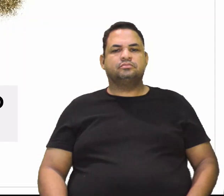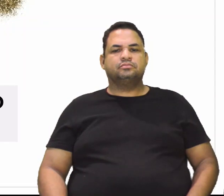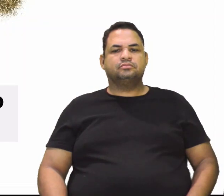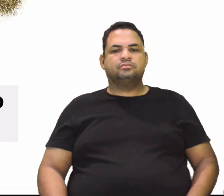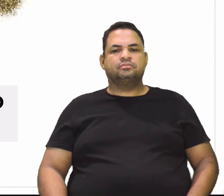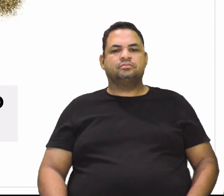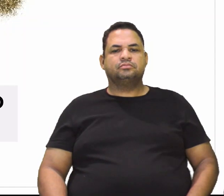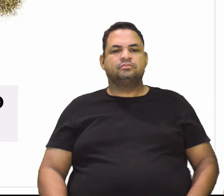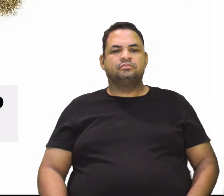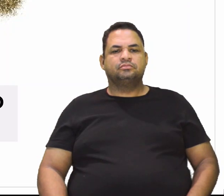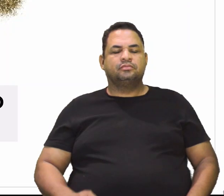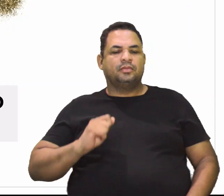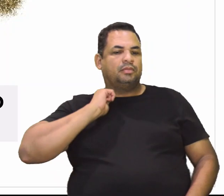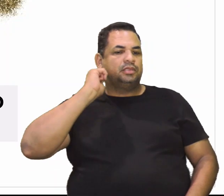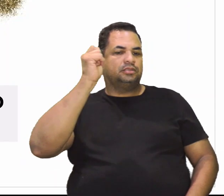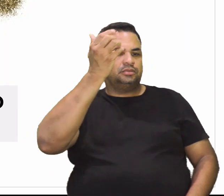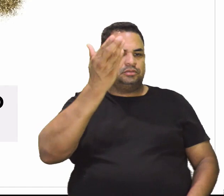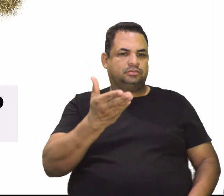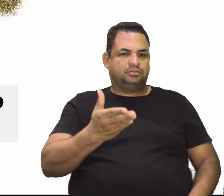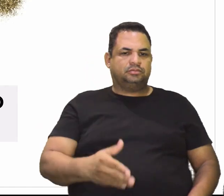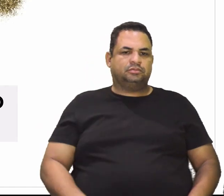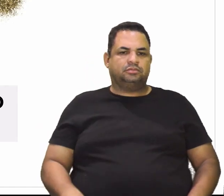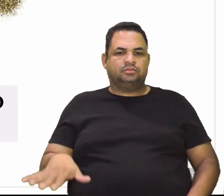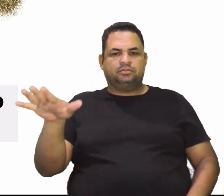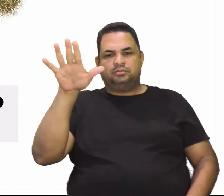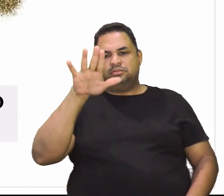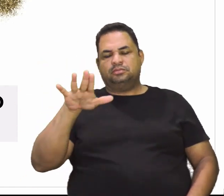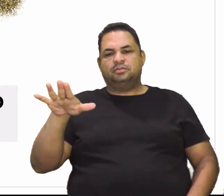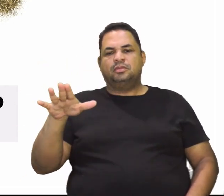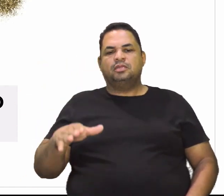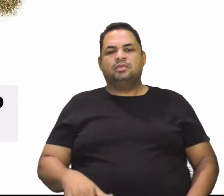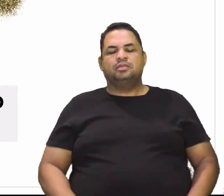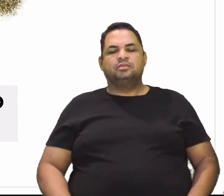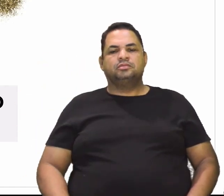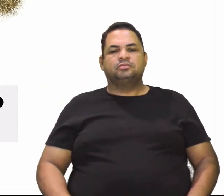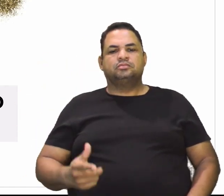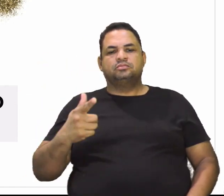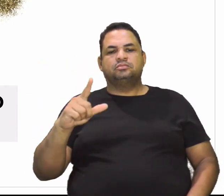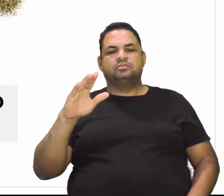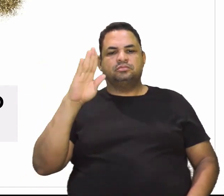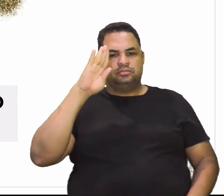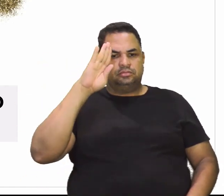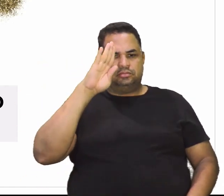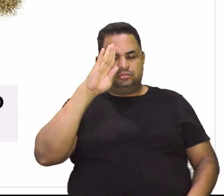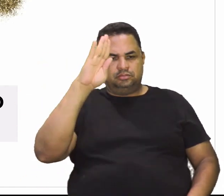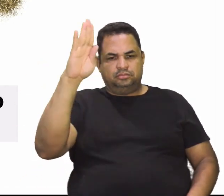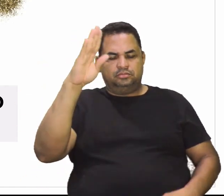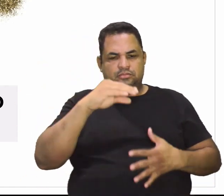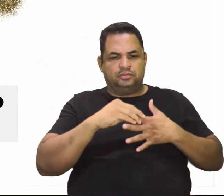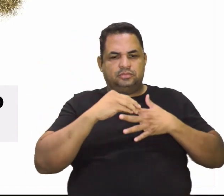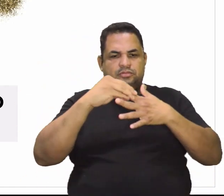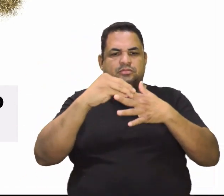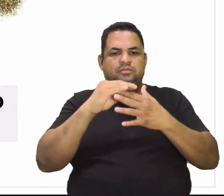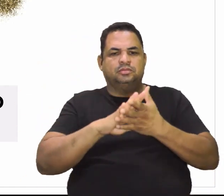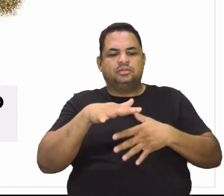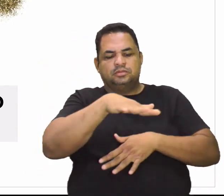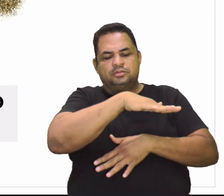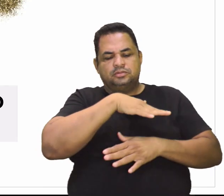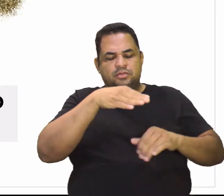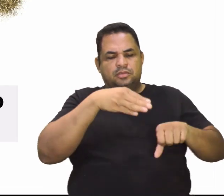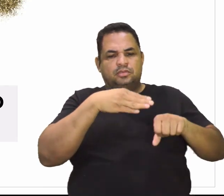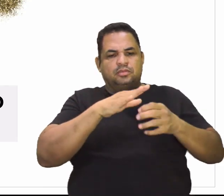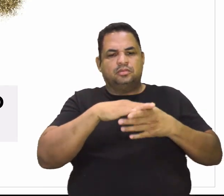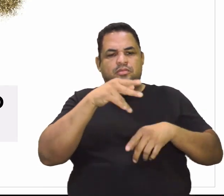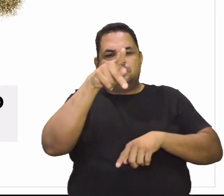Lagoa Santa em Minas Gerais, ali da região de Lapa Vermelha. É outro dos principais sítios arqueológicos do país. Ali foi encontrado